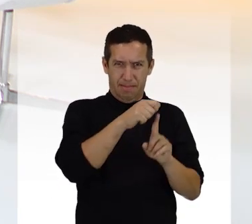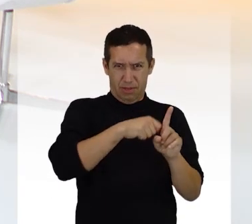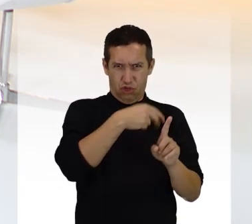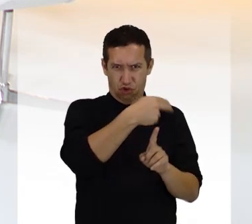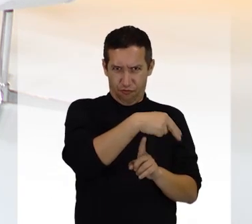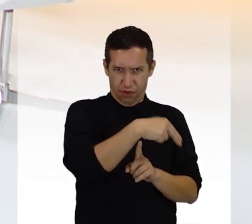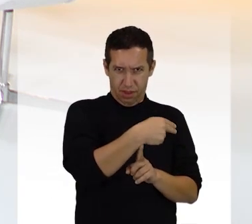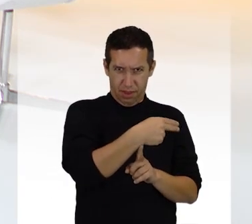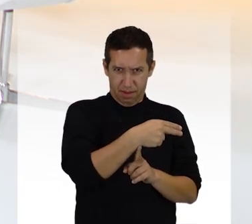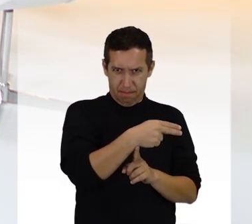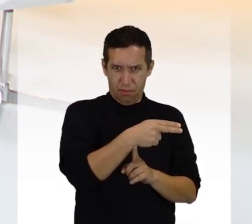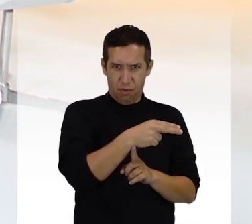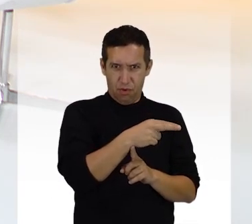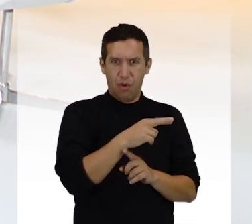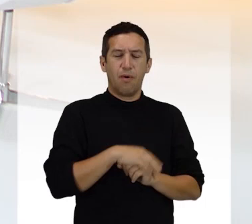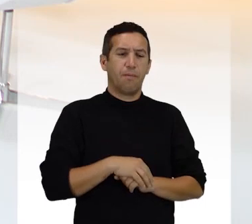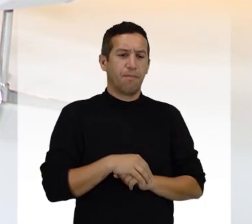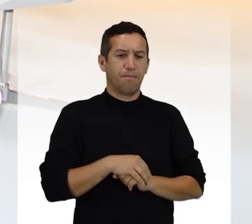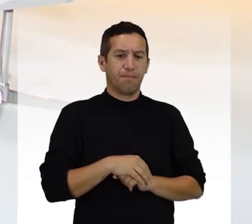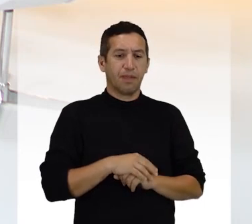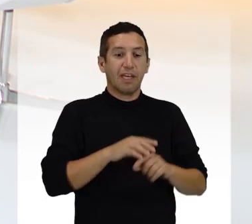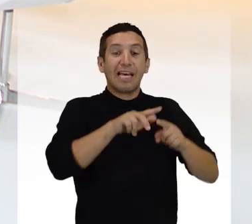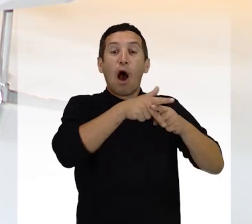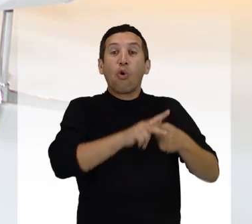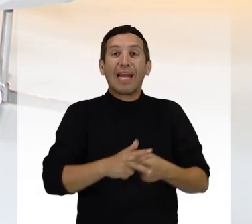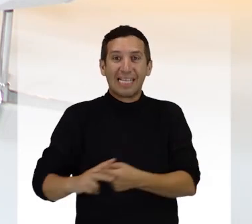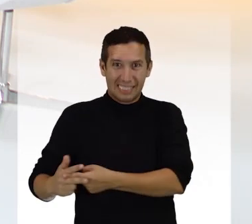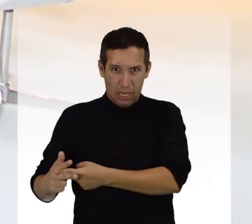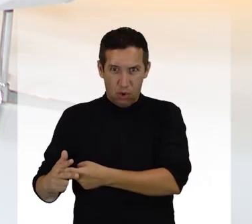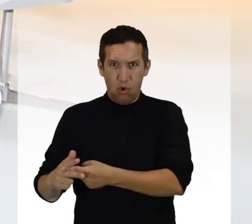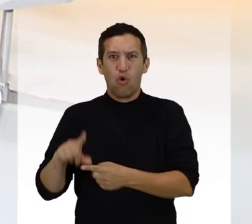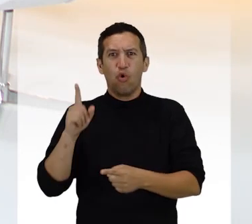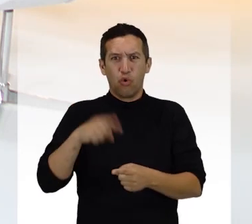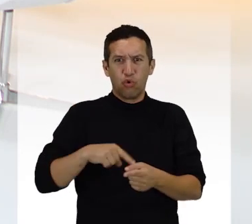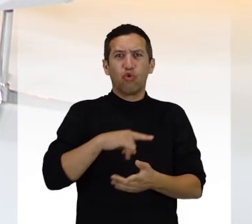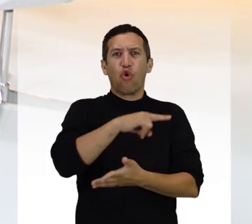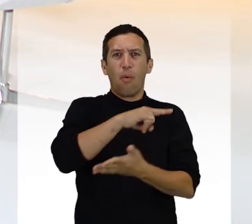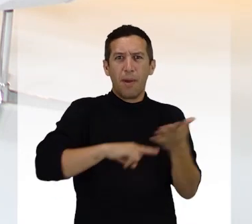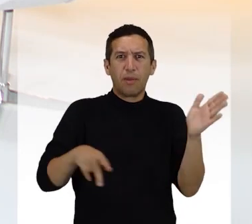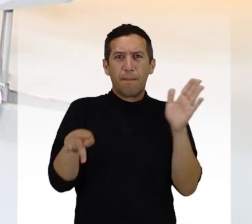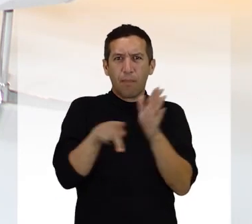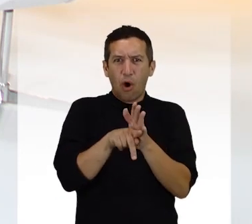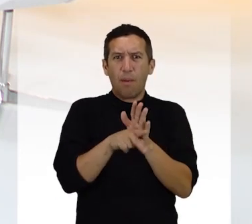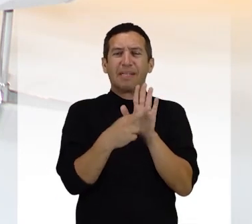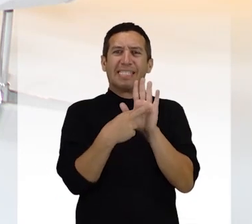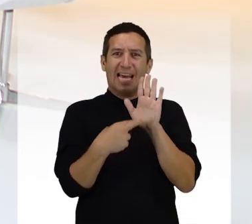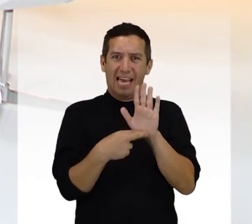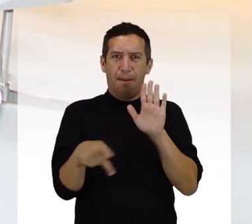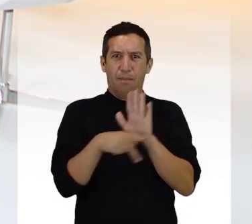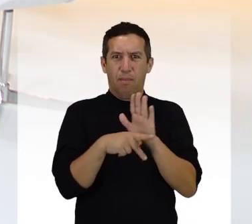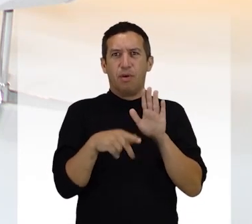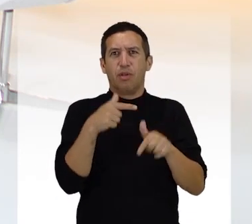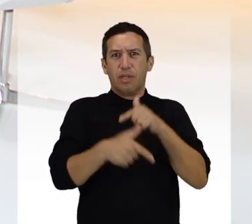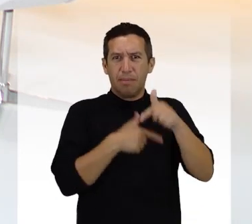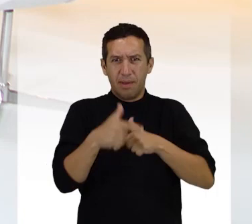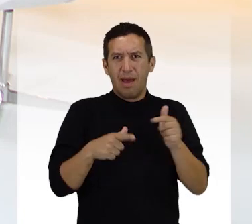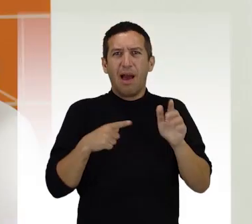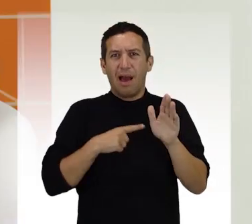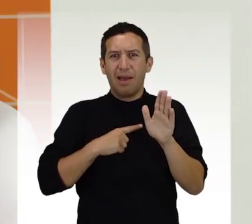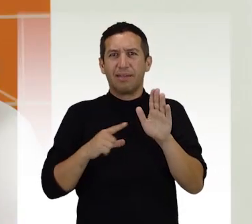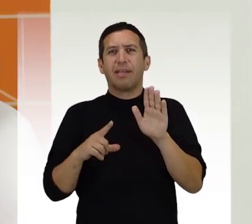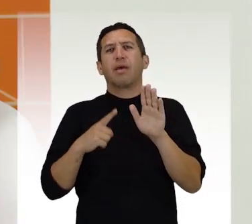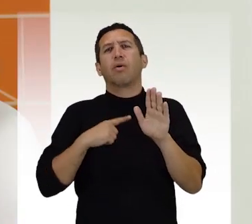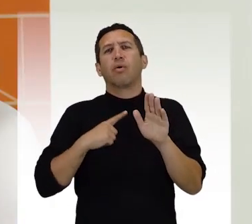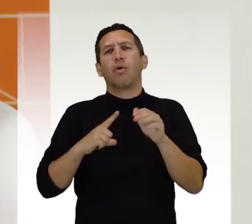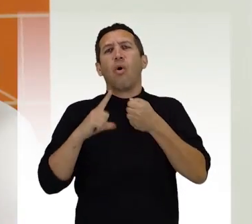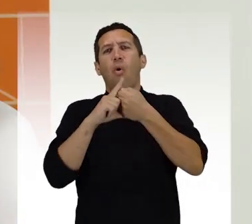de novembro de 2017, e estava há 1 ano e meio vigente, e as indenizações dispostas